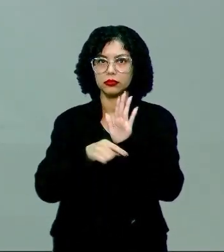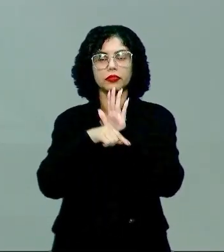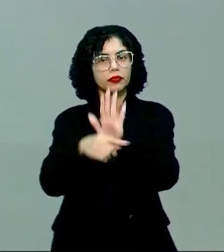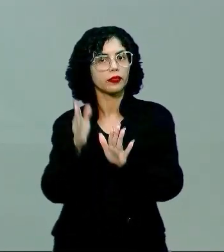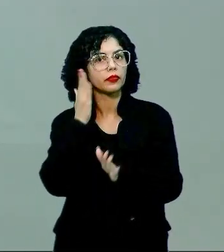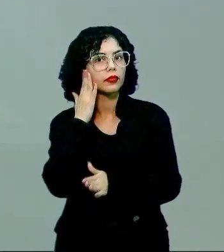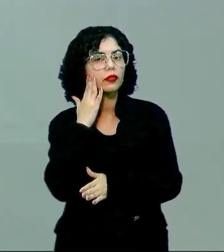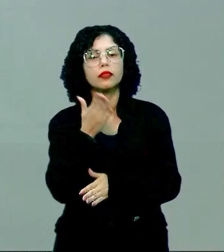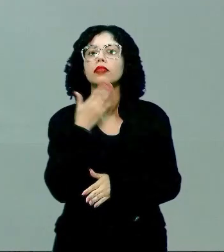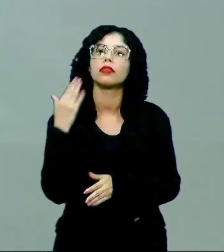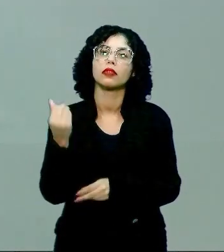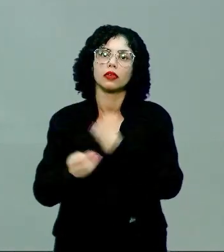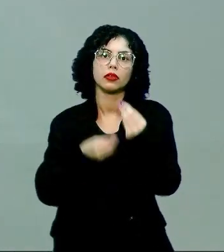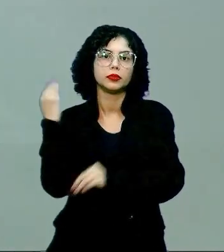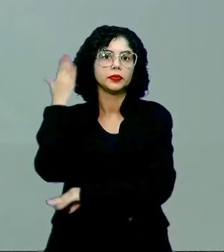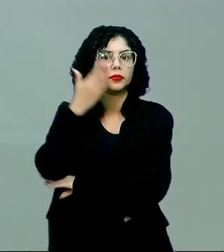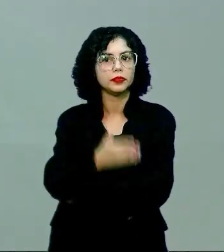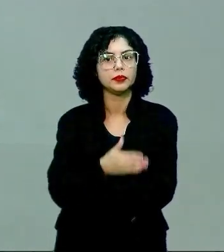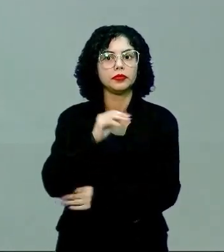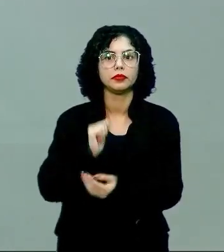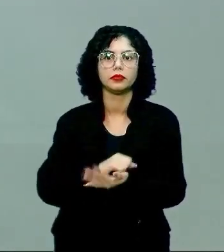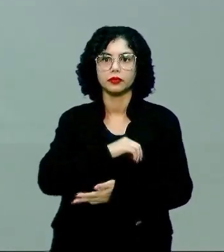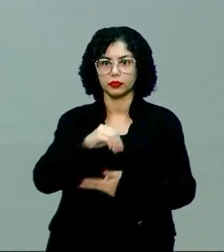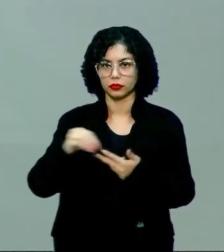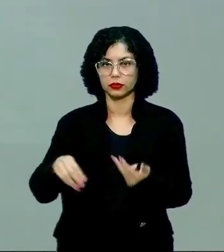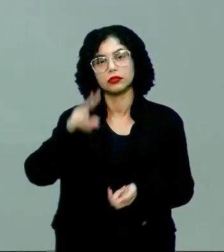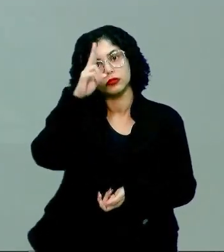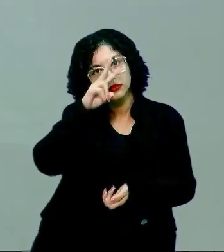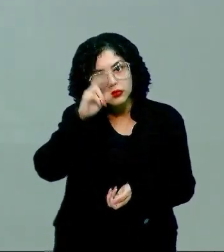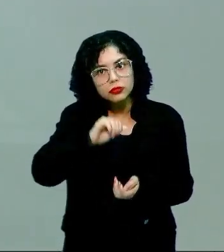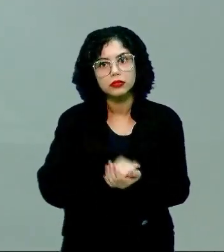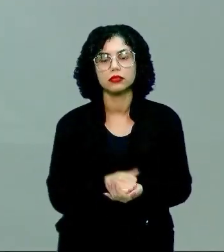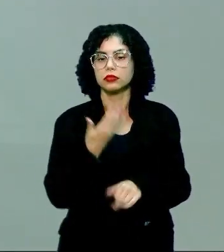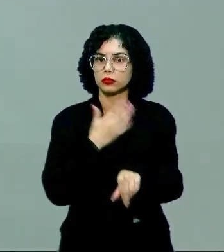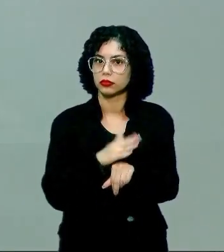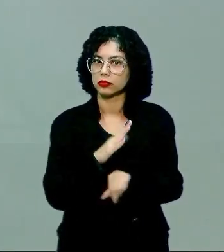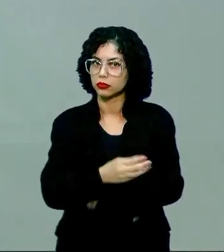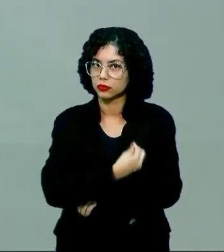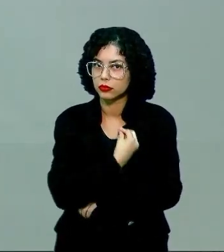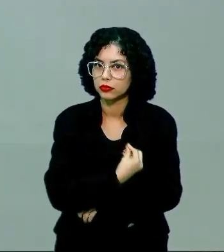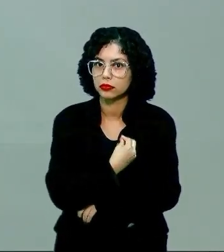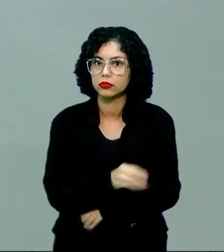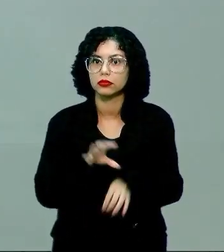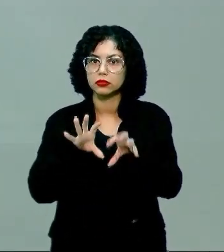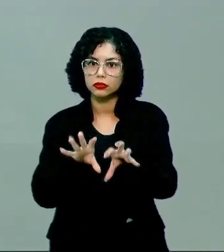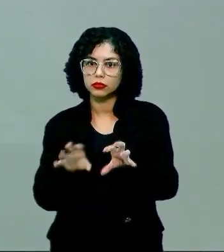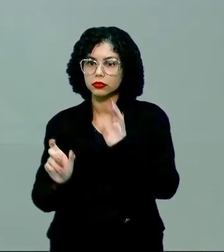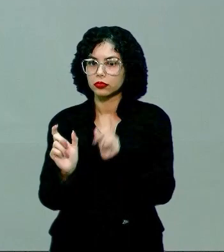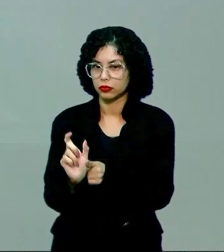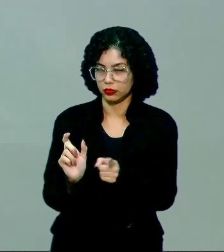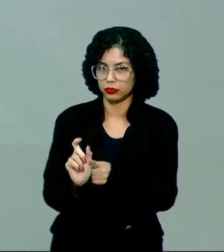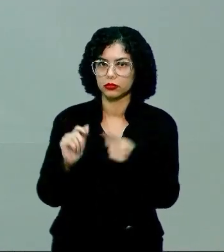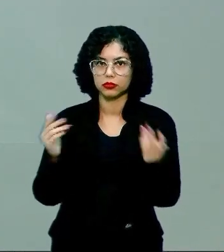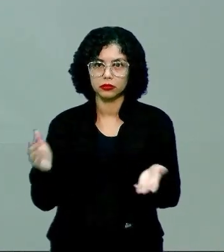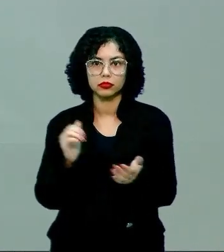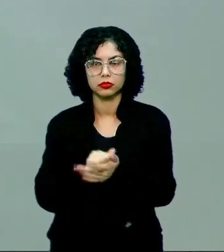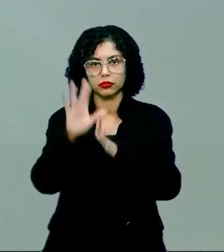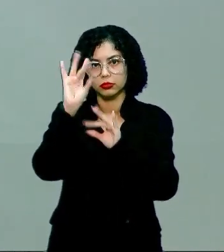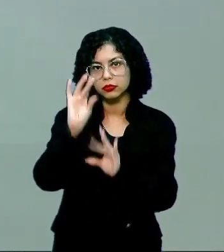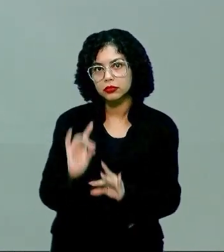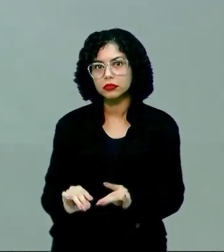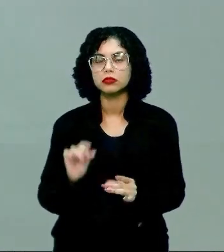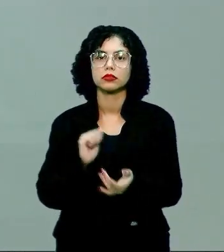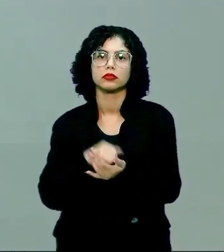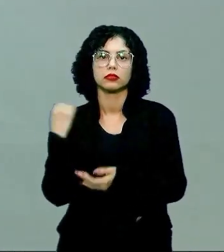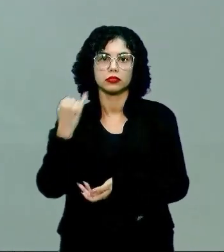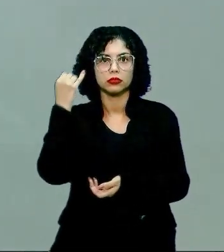ou compreender como direcionamento do Enem lembra Enem é prática da vida e essas palavras esses indicativos